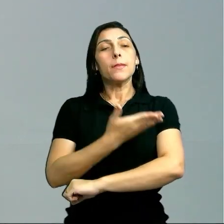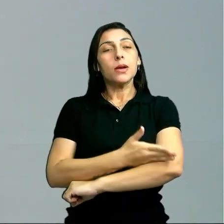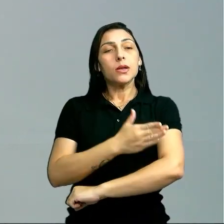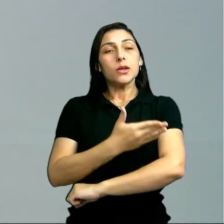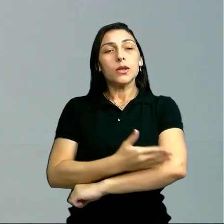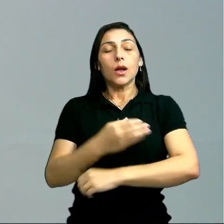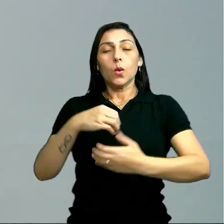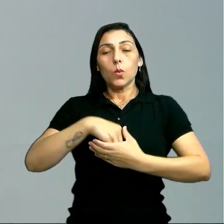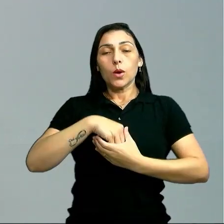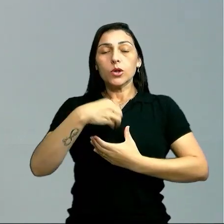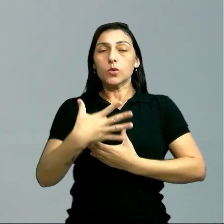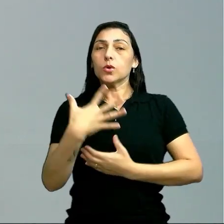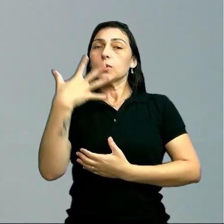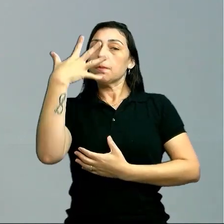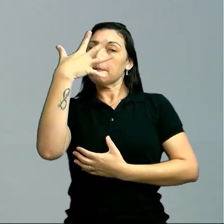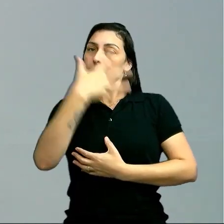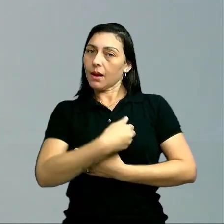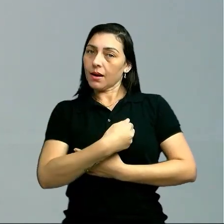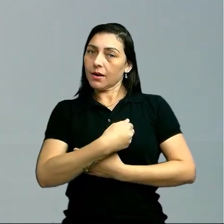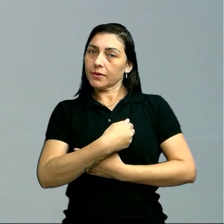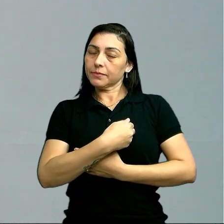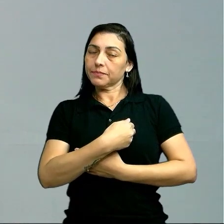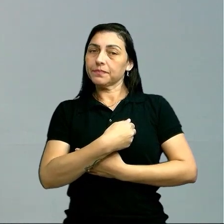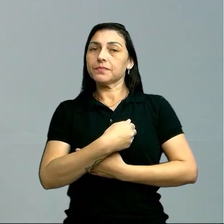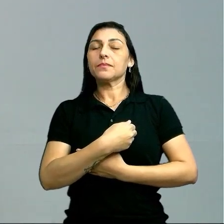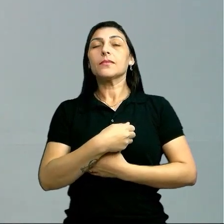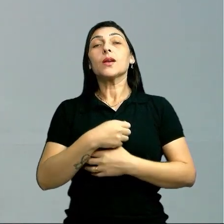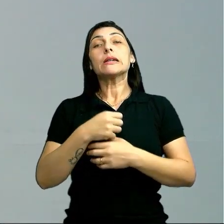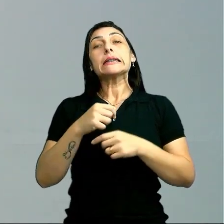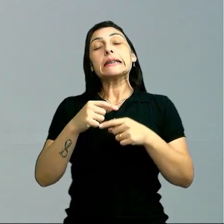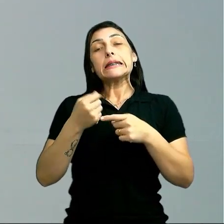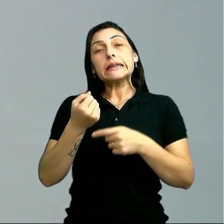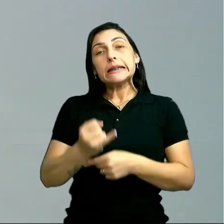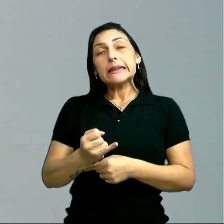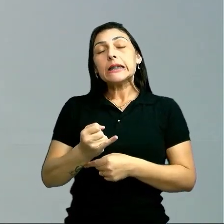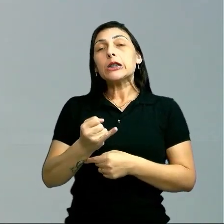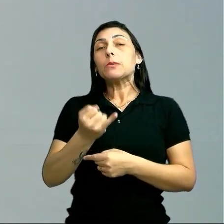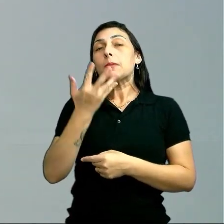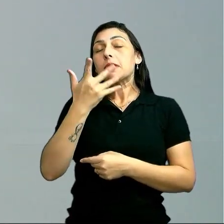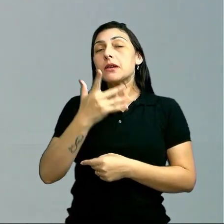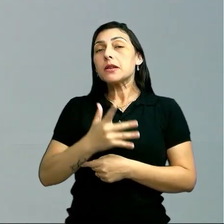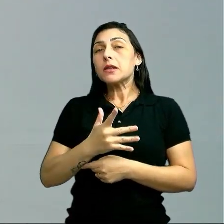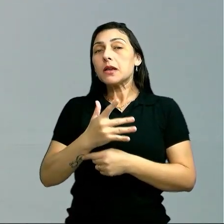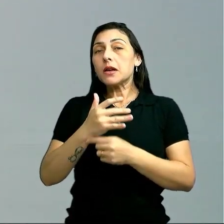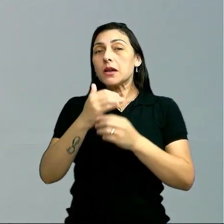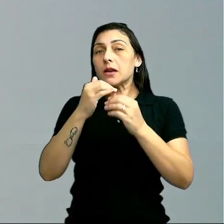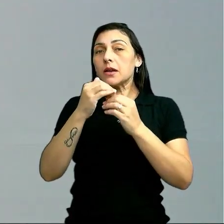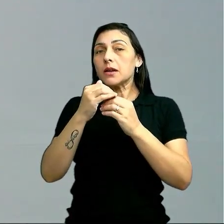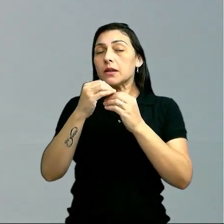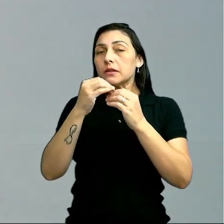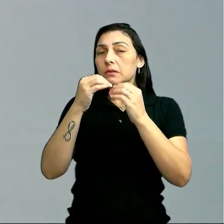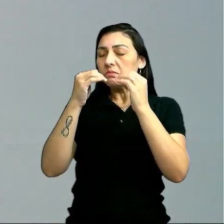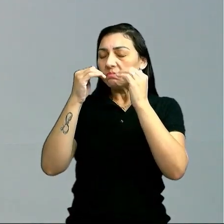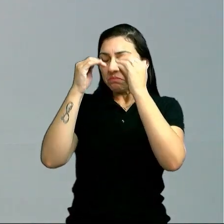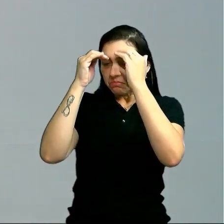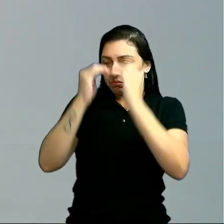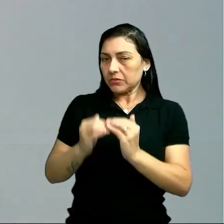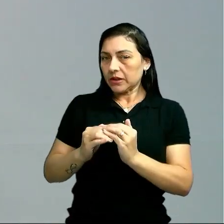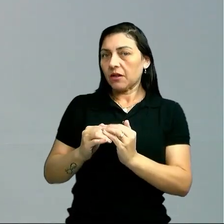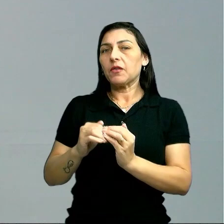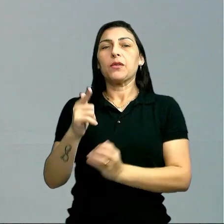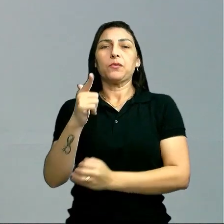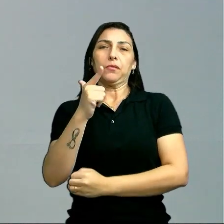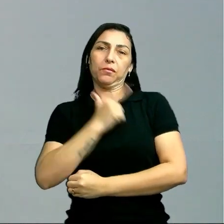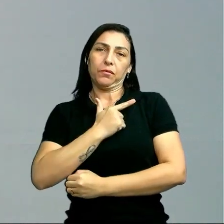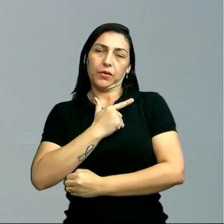uma atitude bela. No entanto, quando ela é desobediente, está fazendo uma coisa feia. Pois